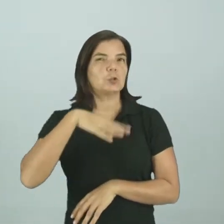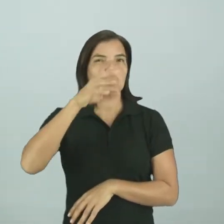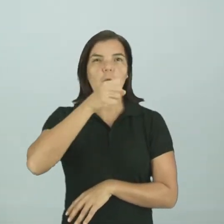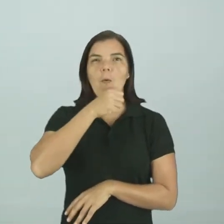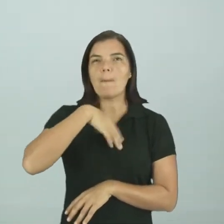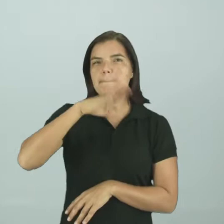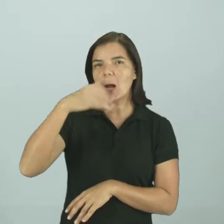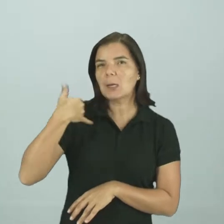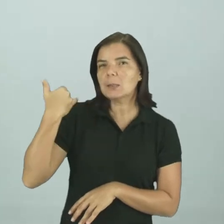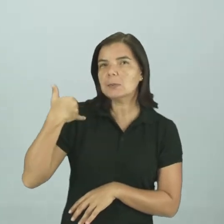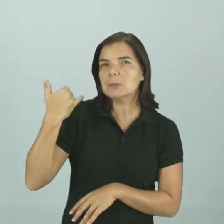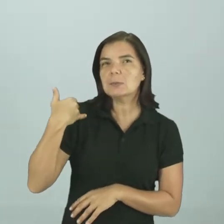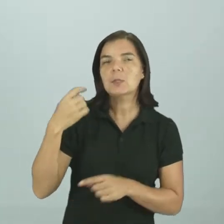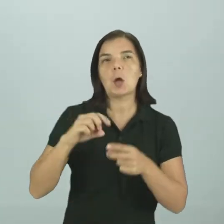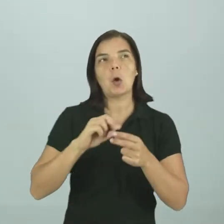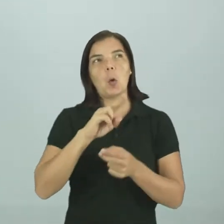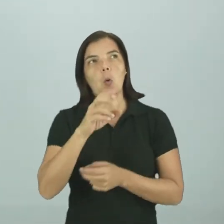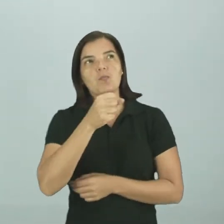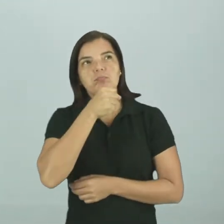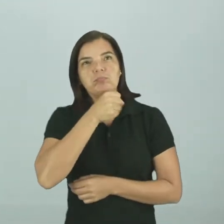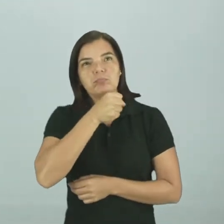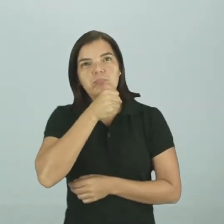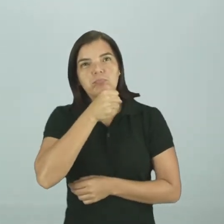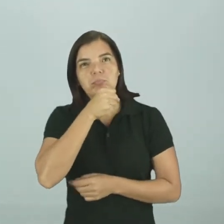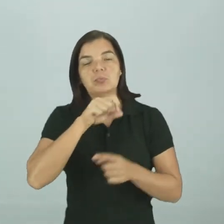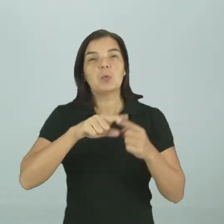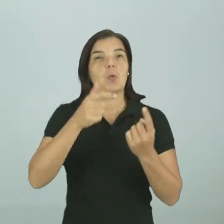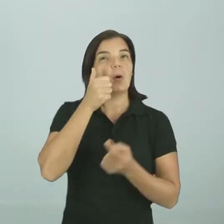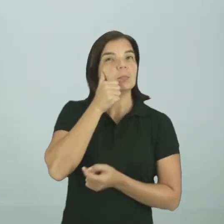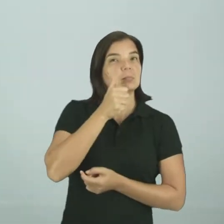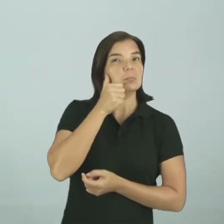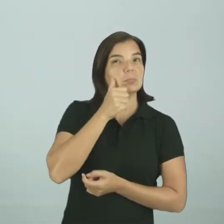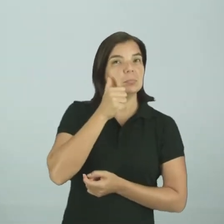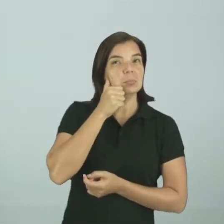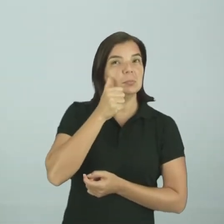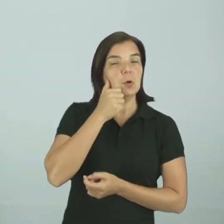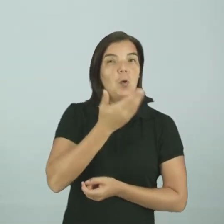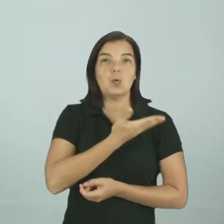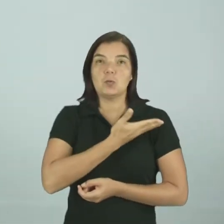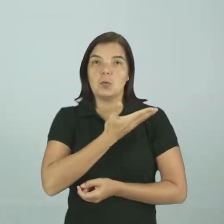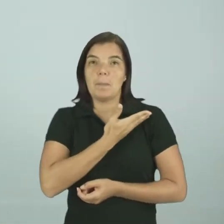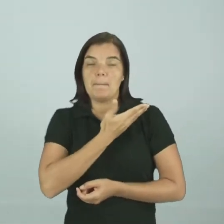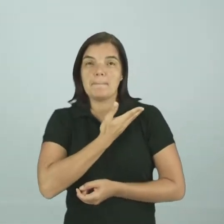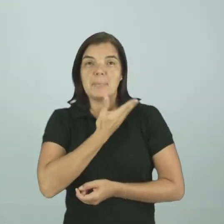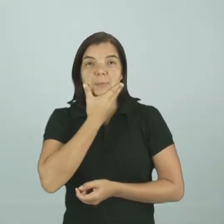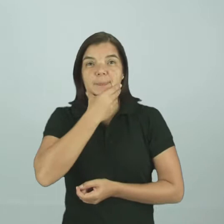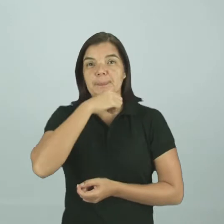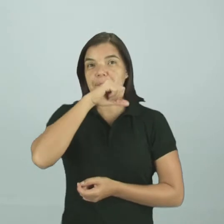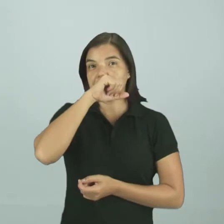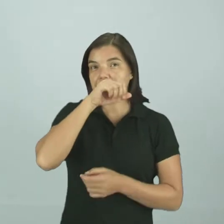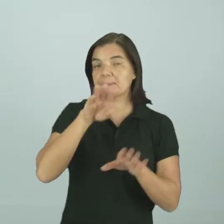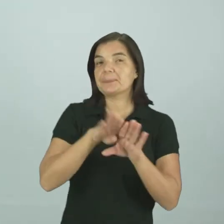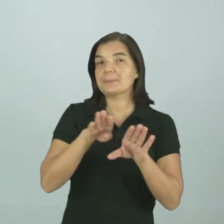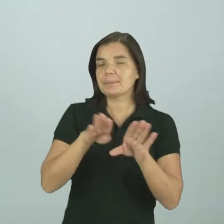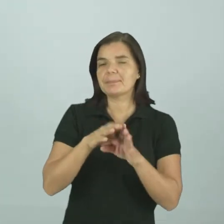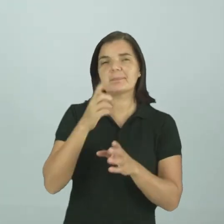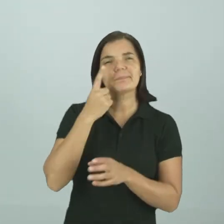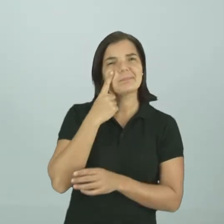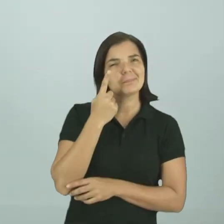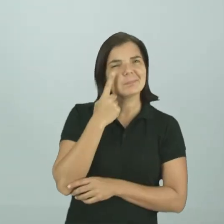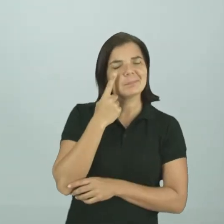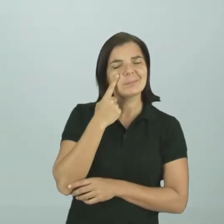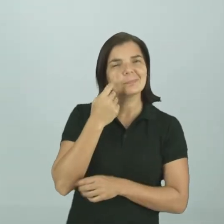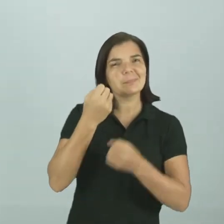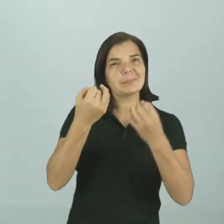velho, ou o vovô, ou a vovó, ou os amigos do papai, ou até o papai, vocês já